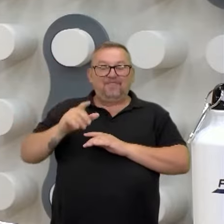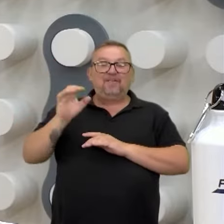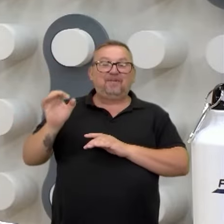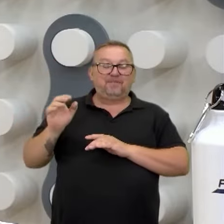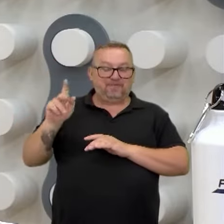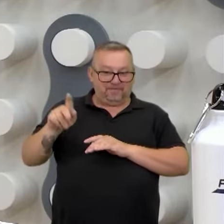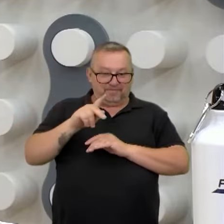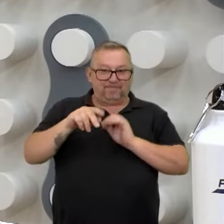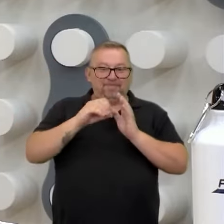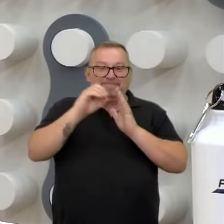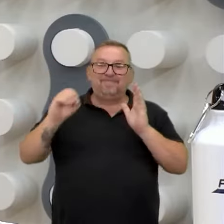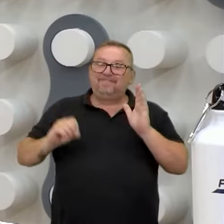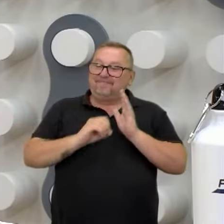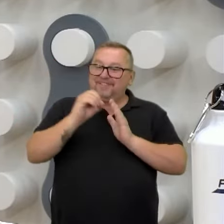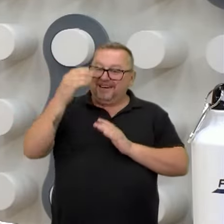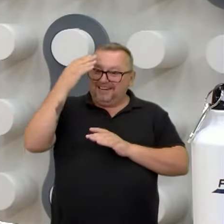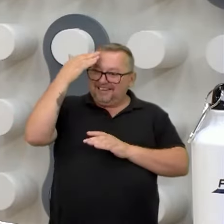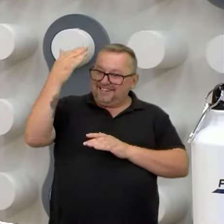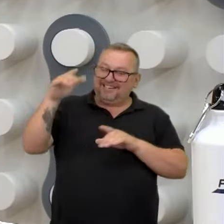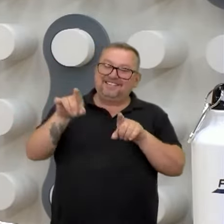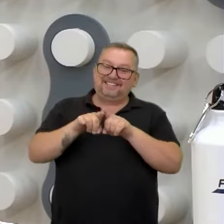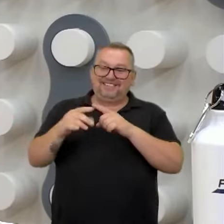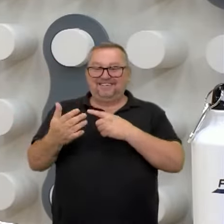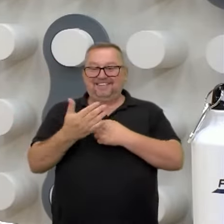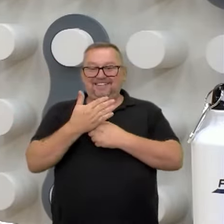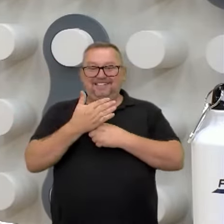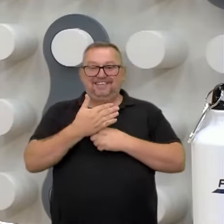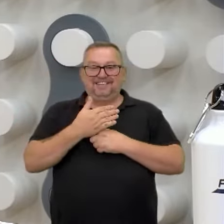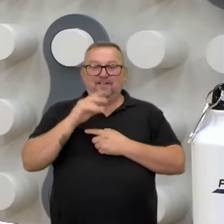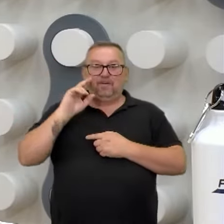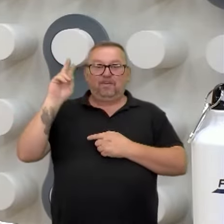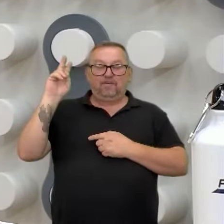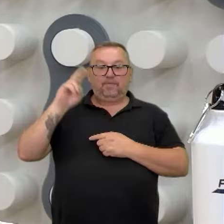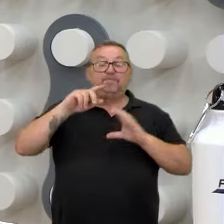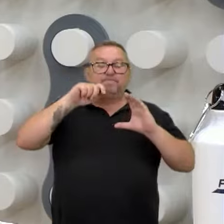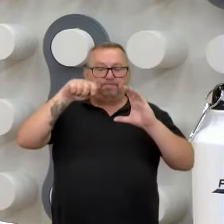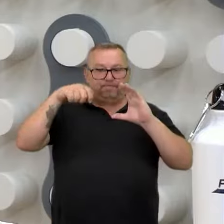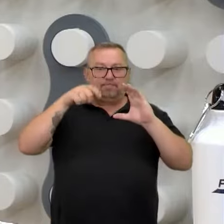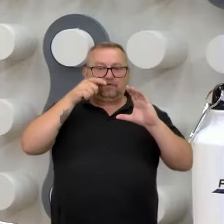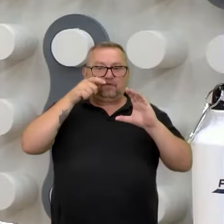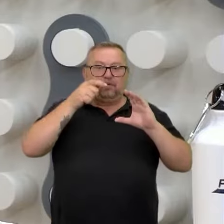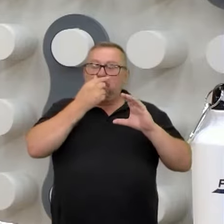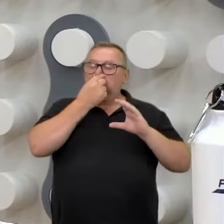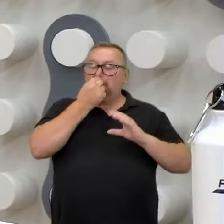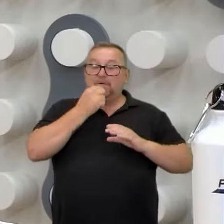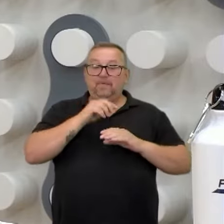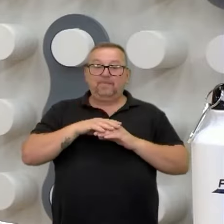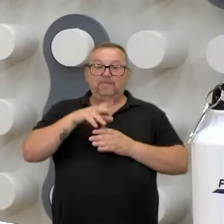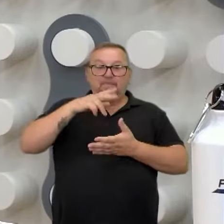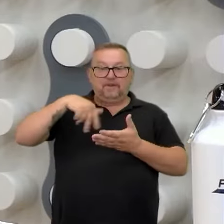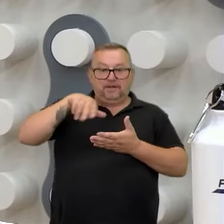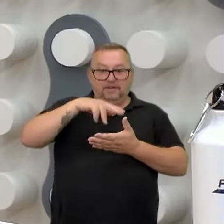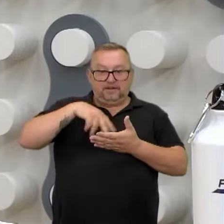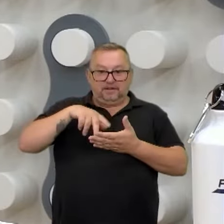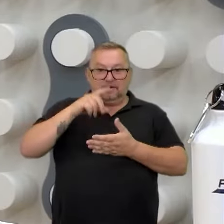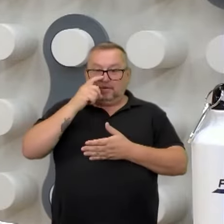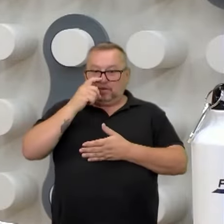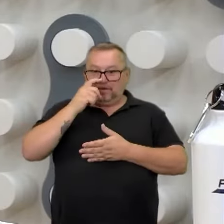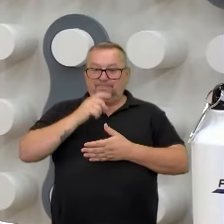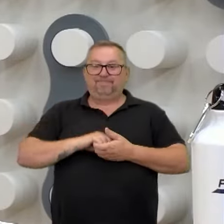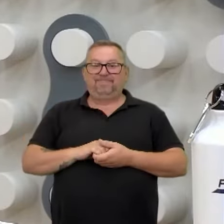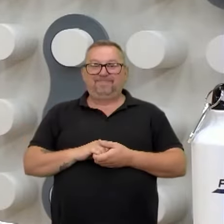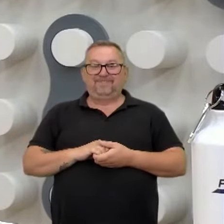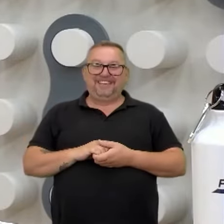aqui do Centro de Mídias. Então, muito obrigada aí pela ajuda. Vamos assistir, então, um pouquinho de como que é essa dança aí angolana.